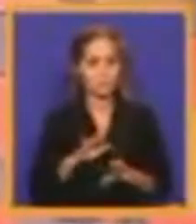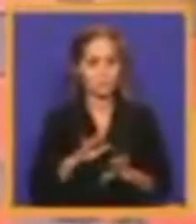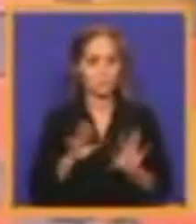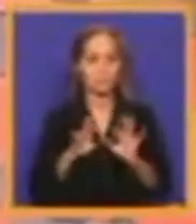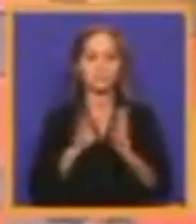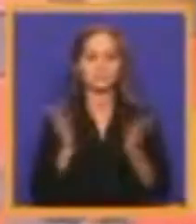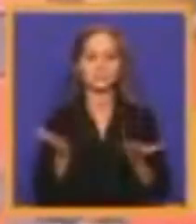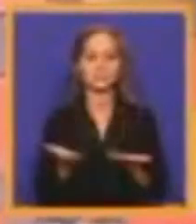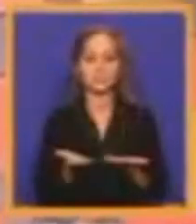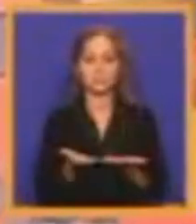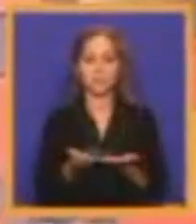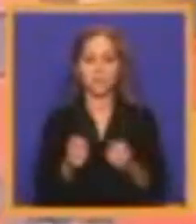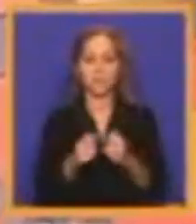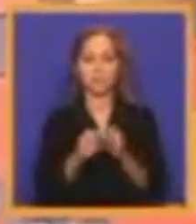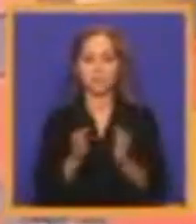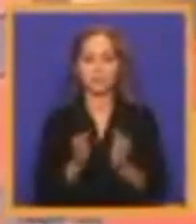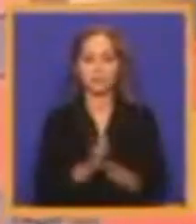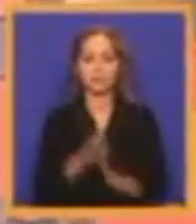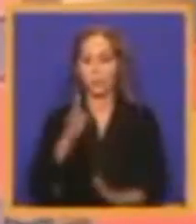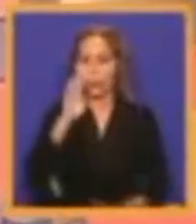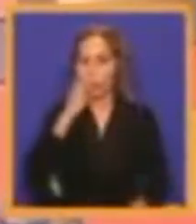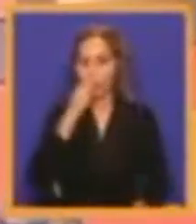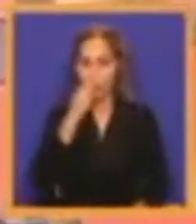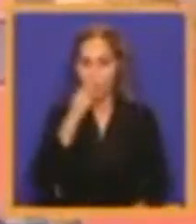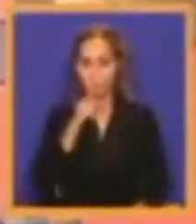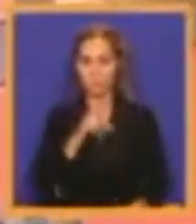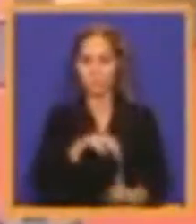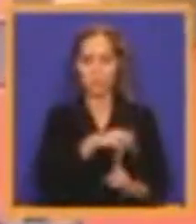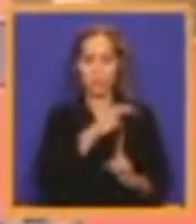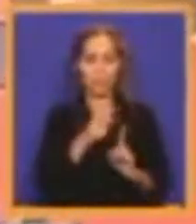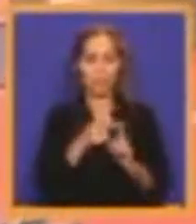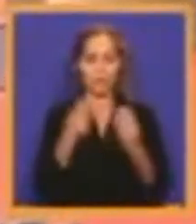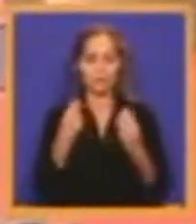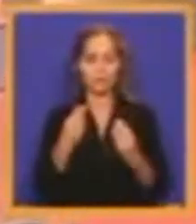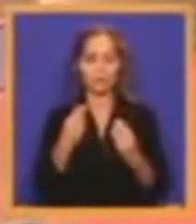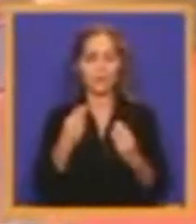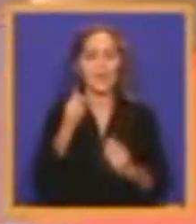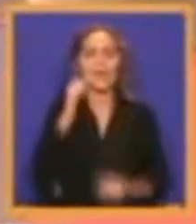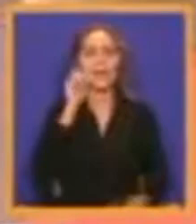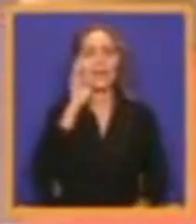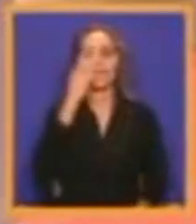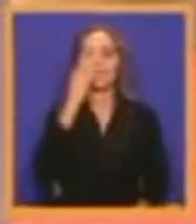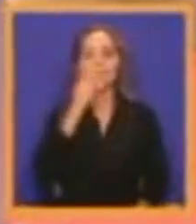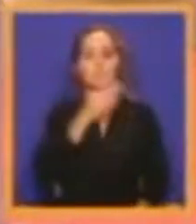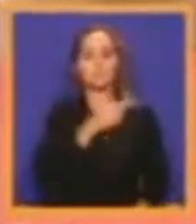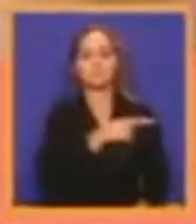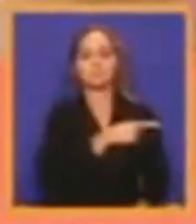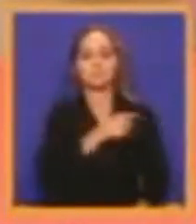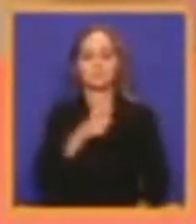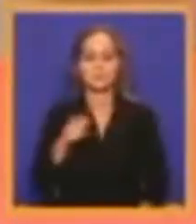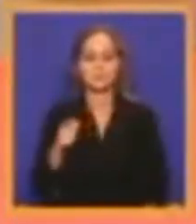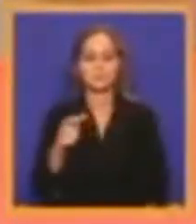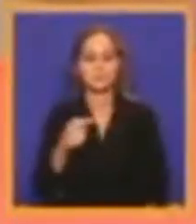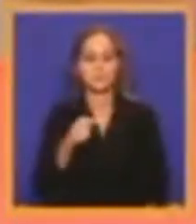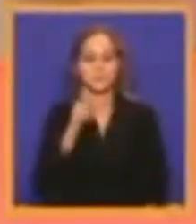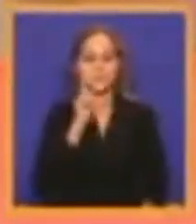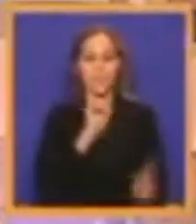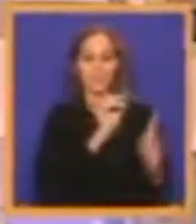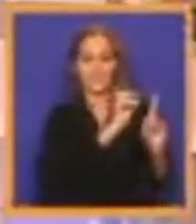maneira geral, para todos os geminianos, é um ano extraordinário. Gêmeos! Bom, quem é que é gêmeos? Quem é que é gêmeo? Ai, temos aqui